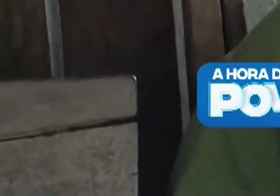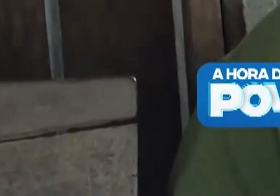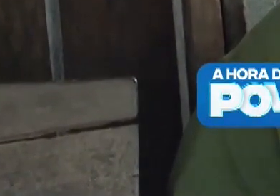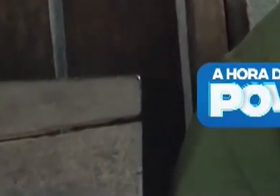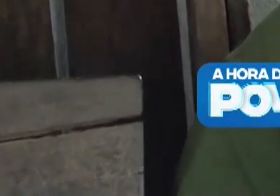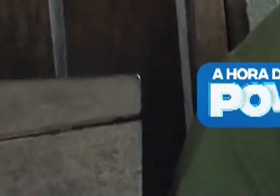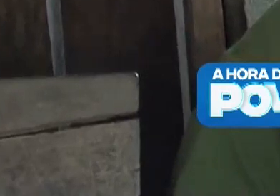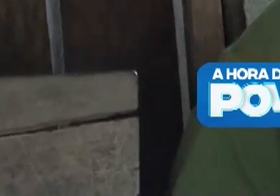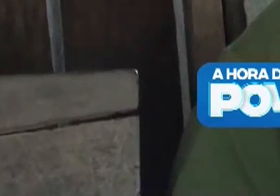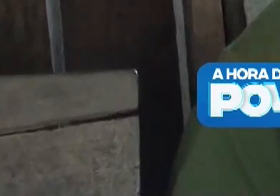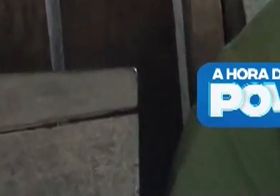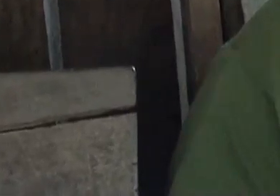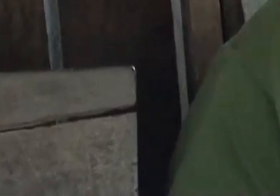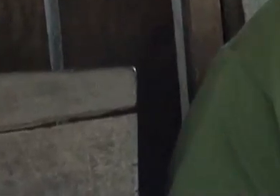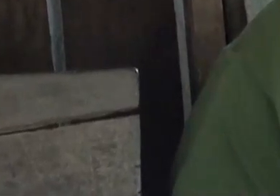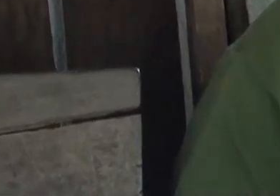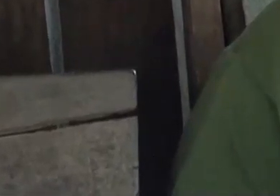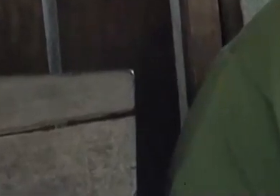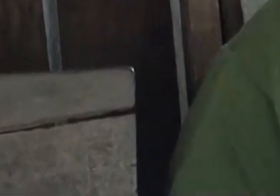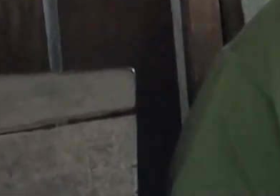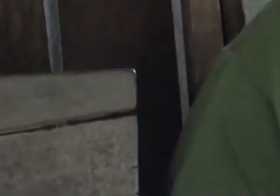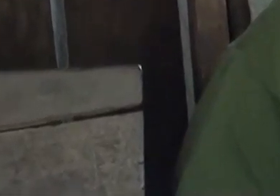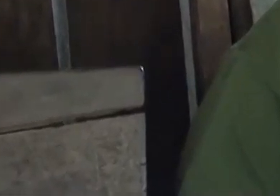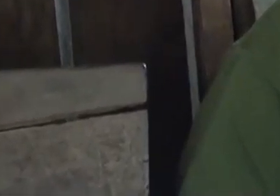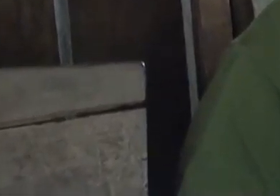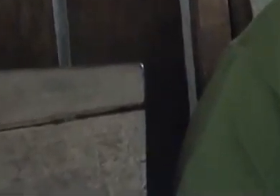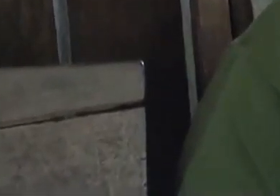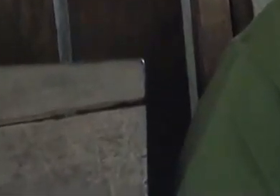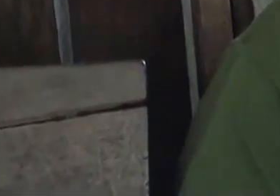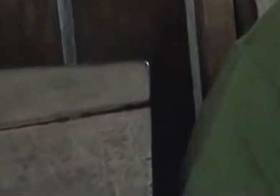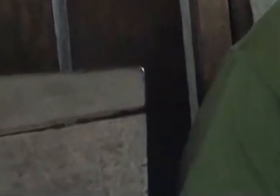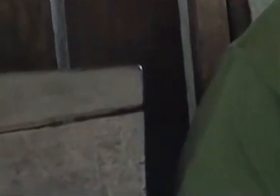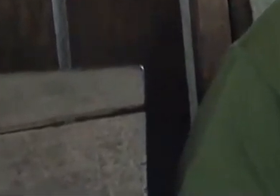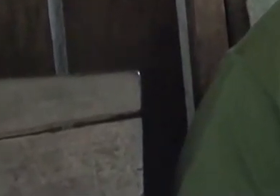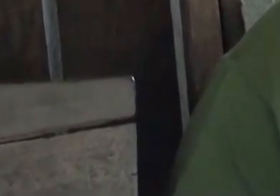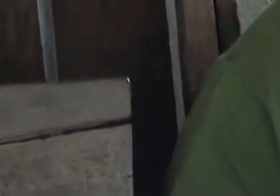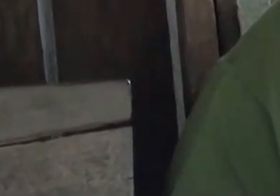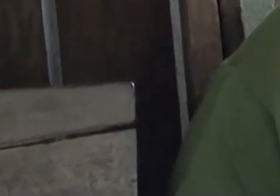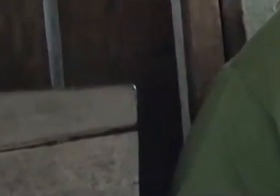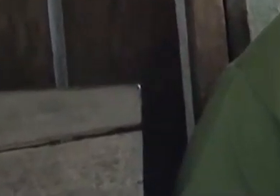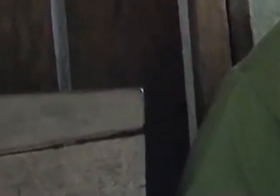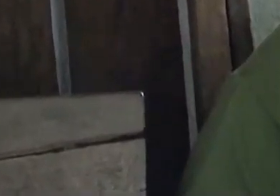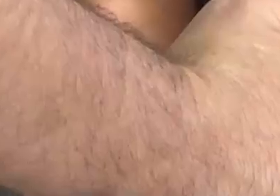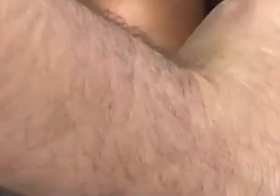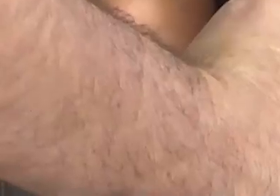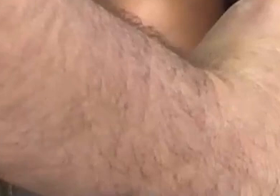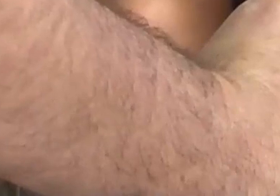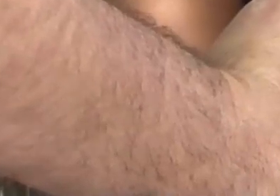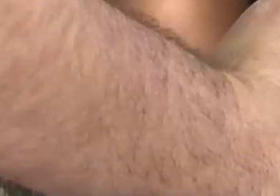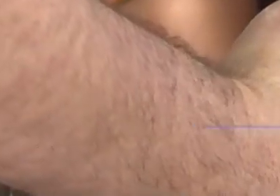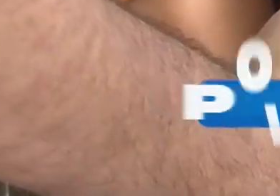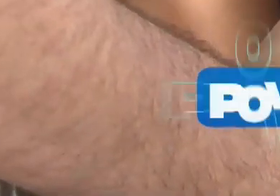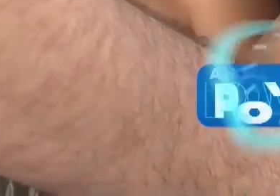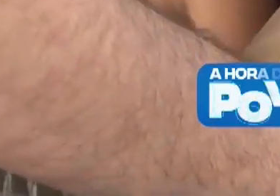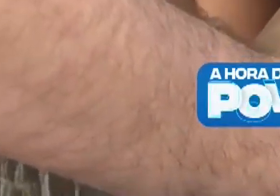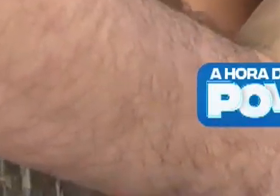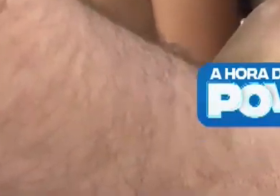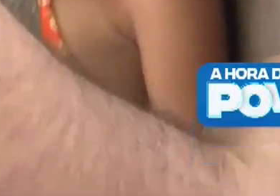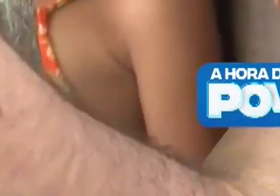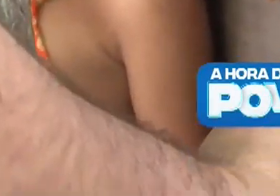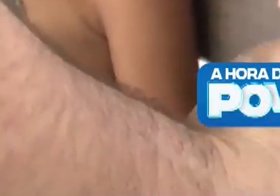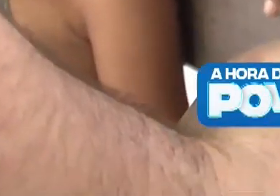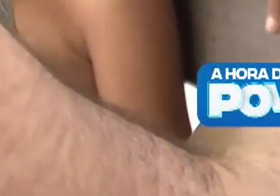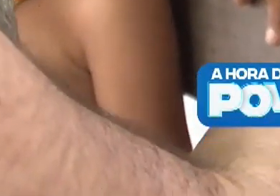sempre ajudar quem precisa, como a gente precisa, entende? Toma aí para apoiar ele. O que eu tenho para desejar